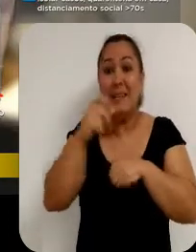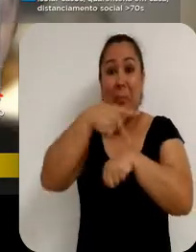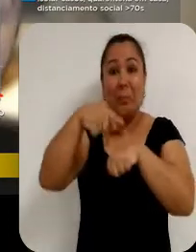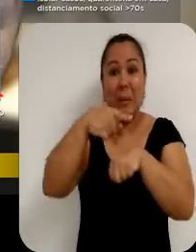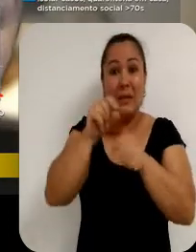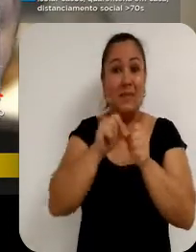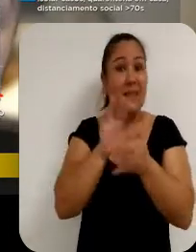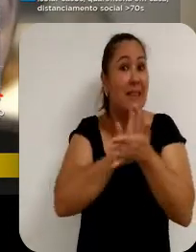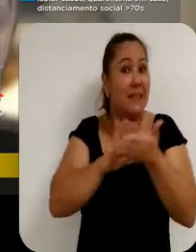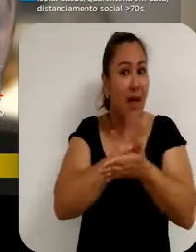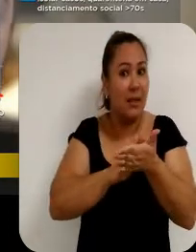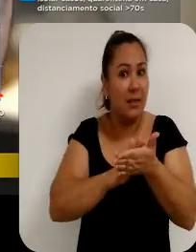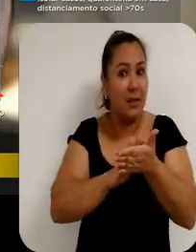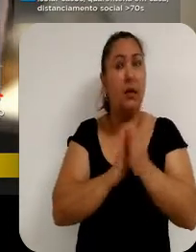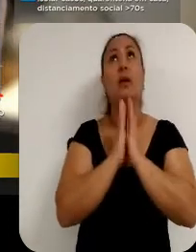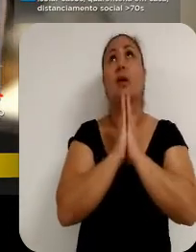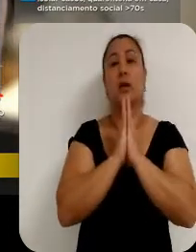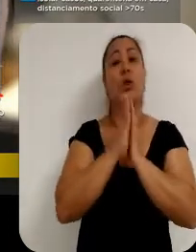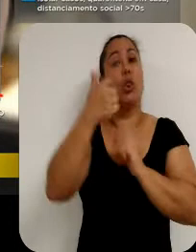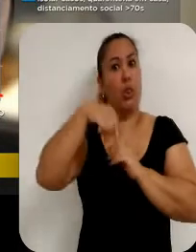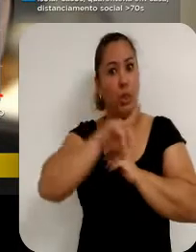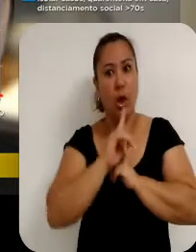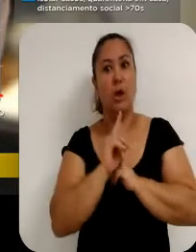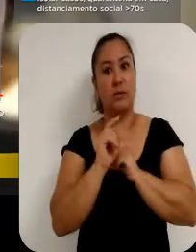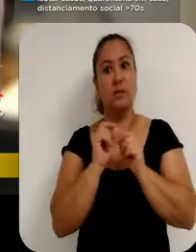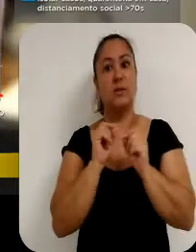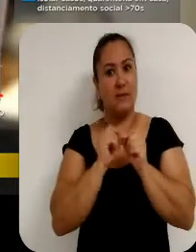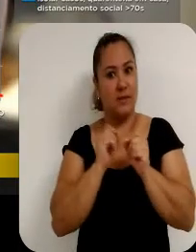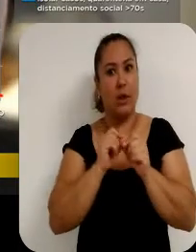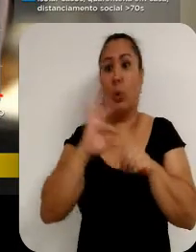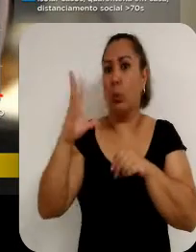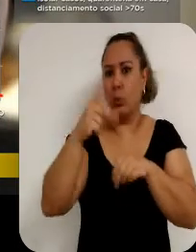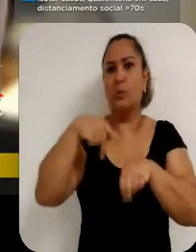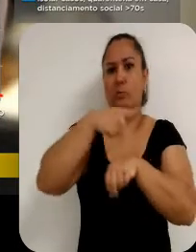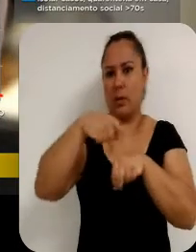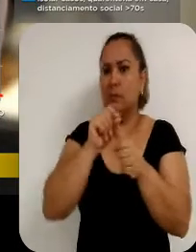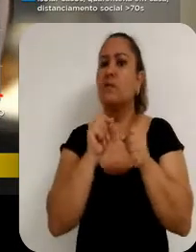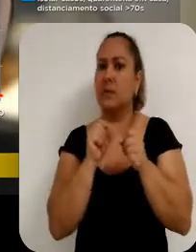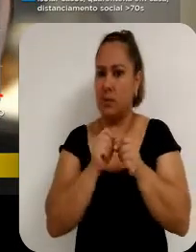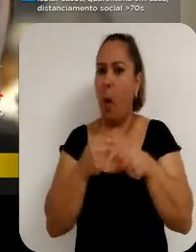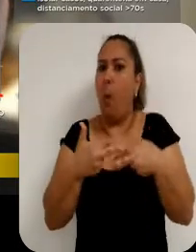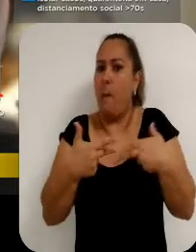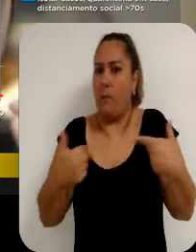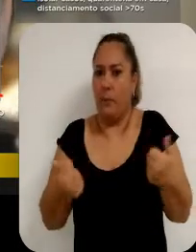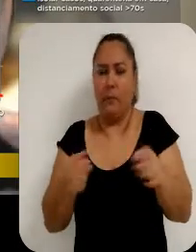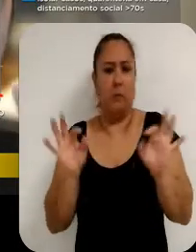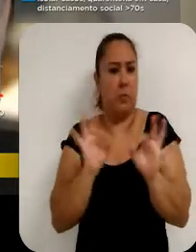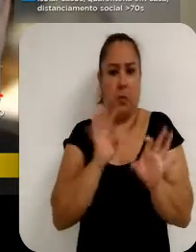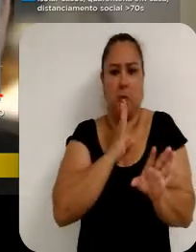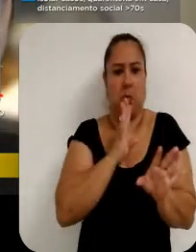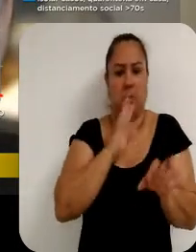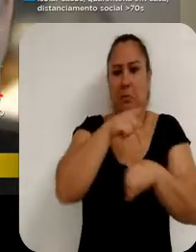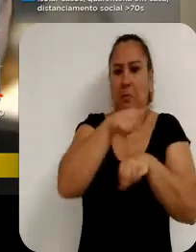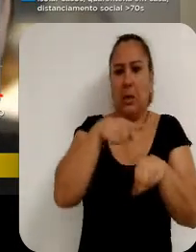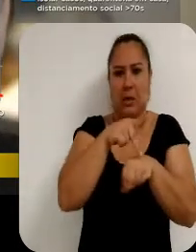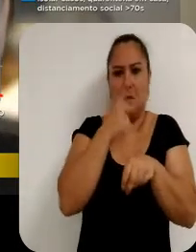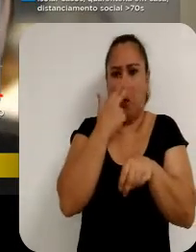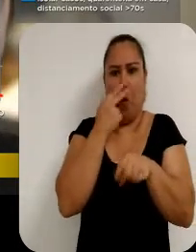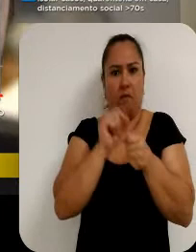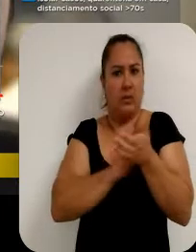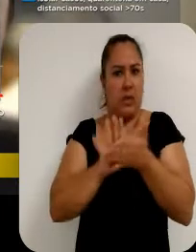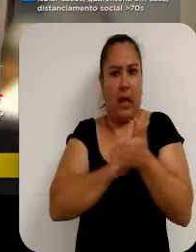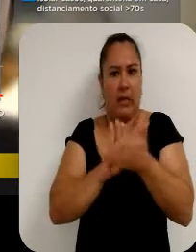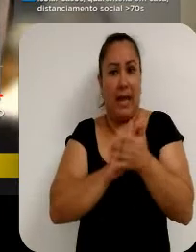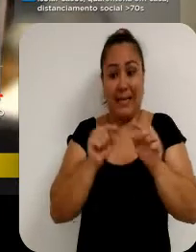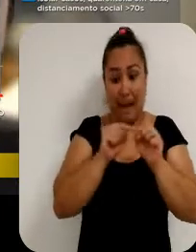fazendo, felizmente todos os países estão fazendo. Até agora a gente não conhece nenhum país que está tomando a atitude. Essa realidade preta não existe. Não tem nenhum país seguindo